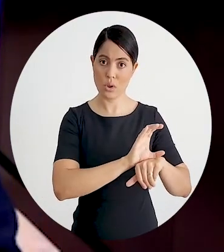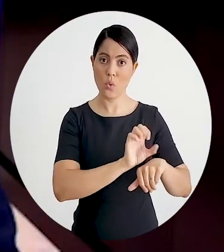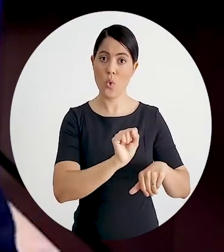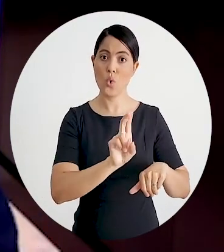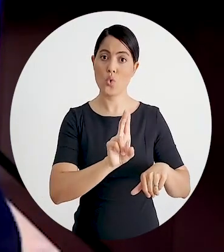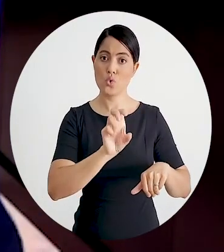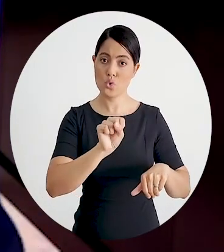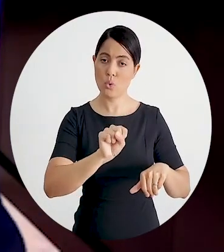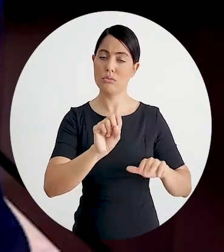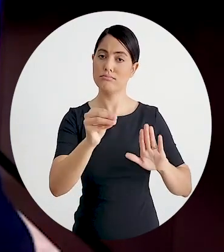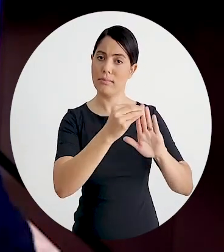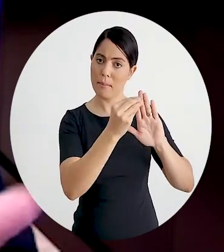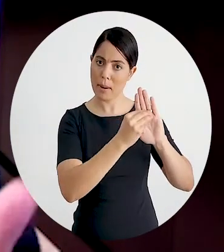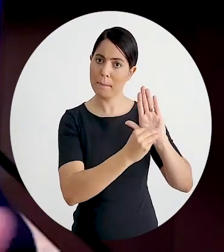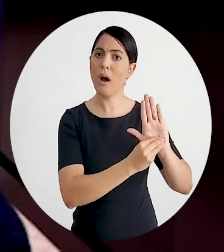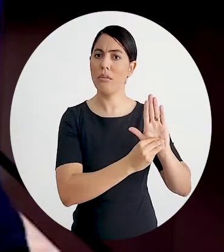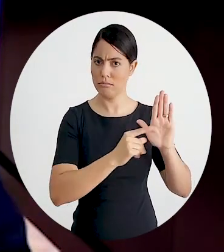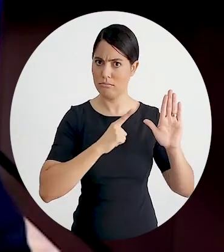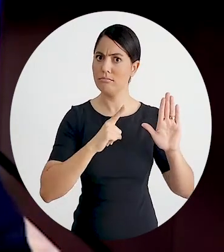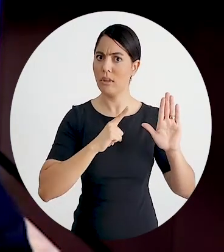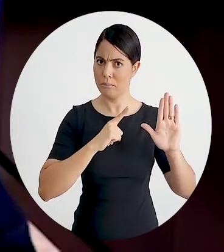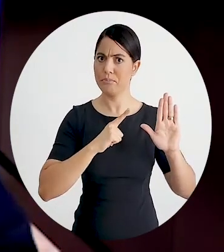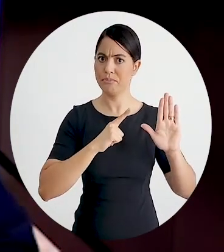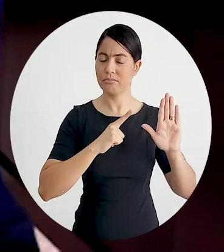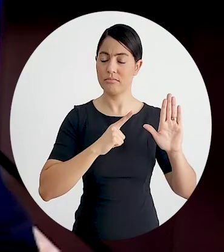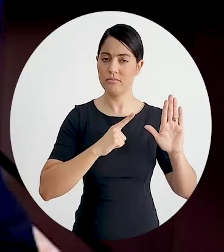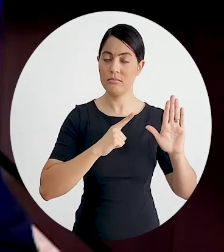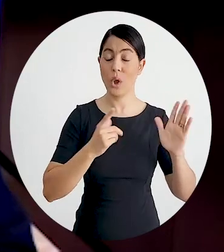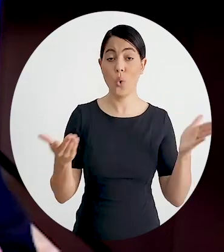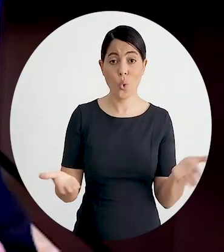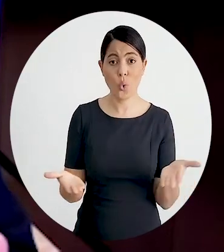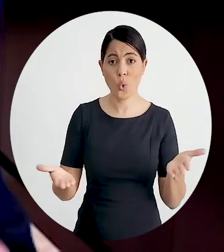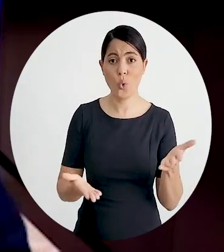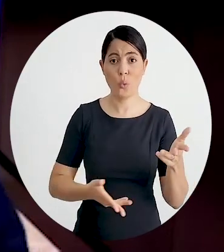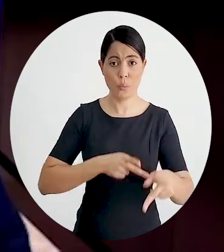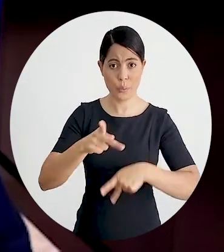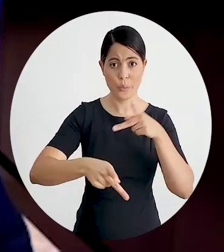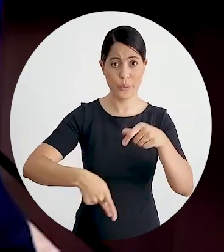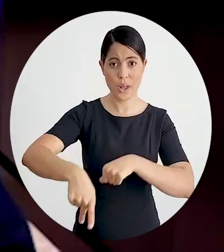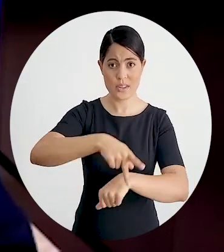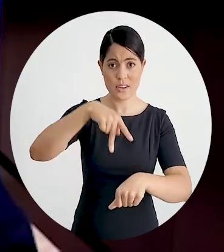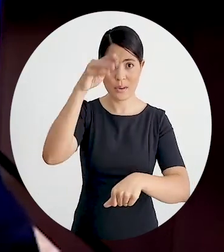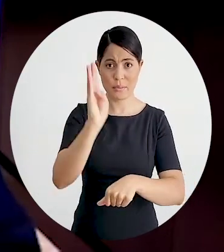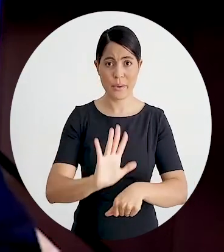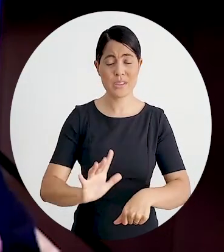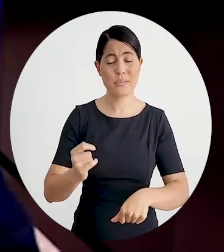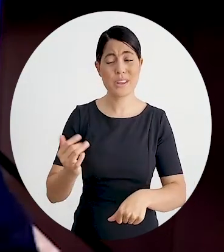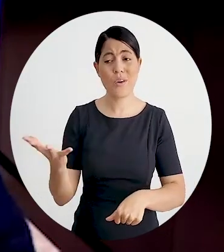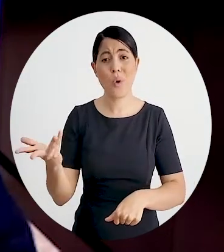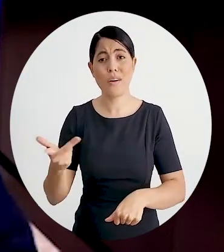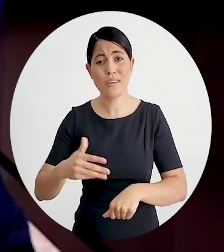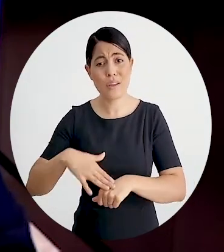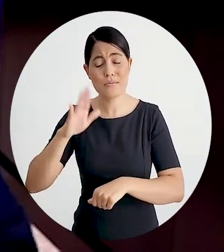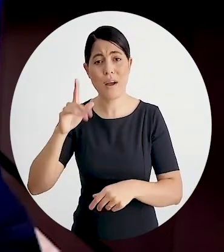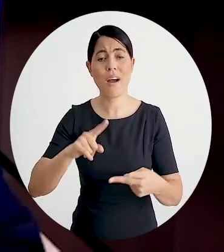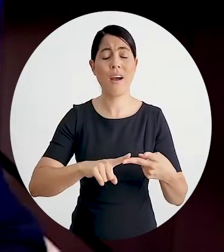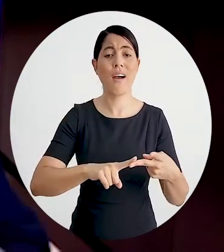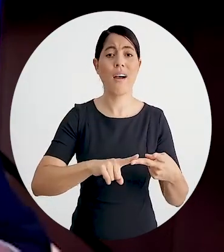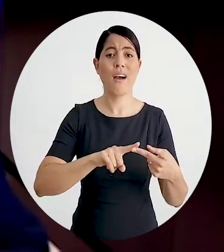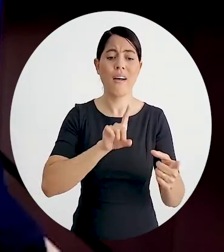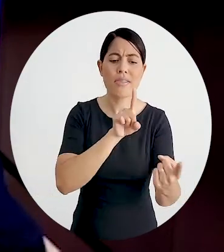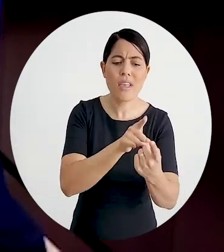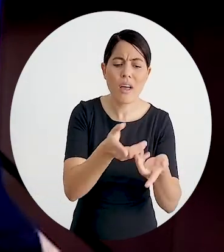Não temos, obviamente, o sistema único de saúde que a população brasileira necessita, com mais qualidade, com